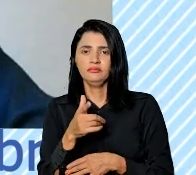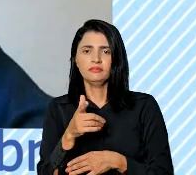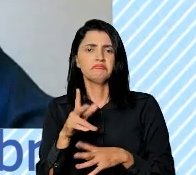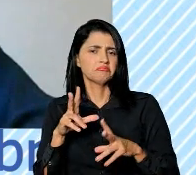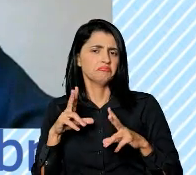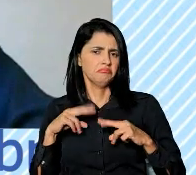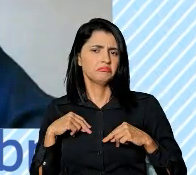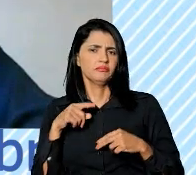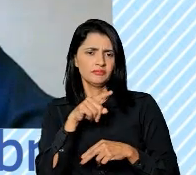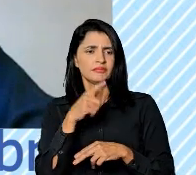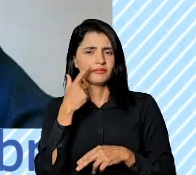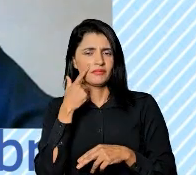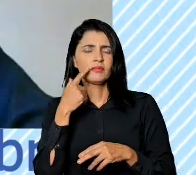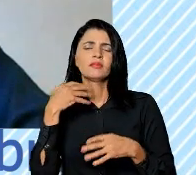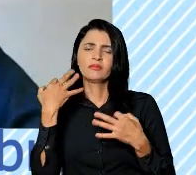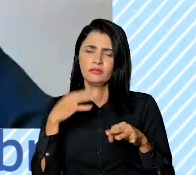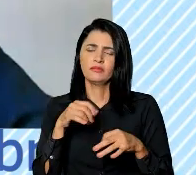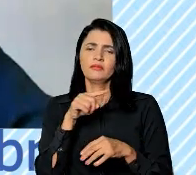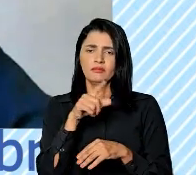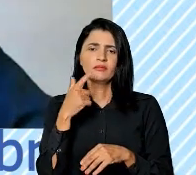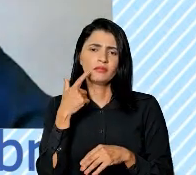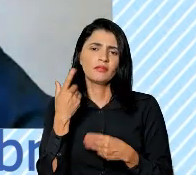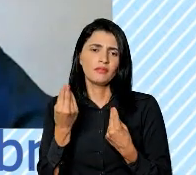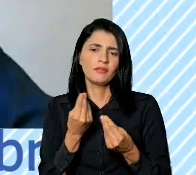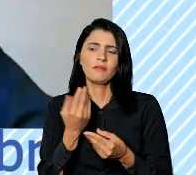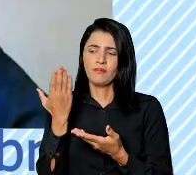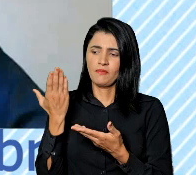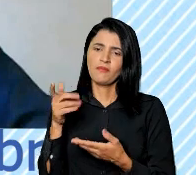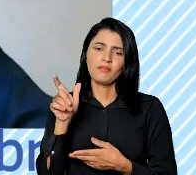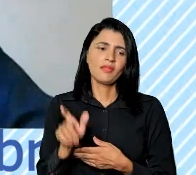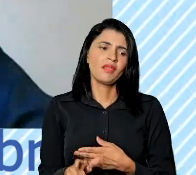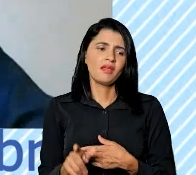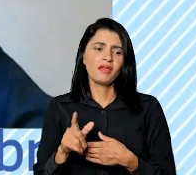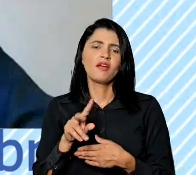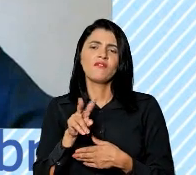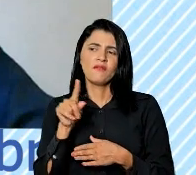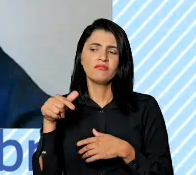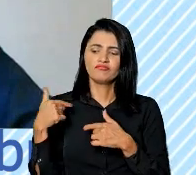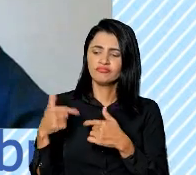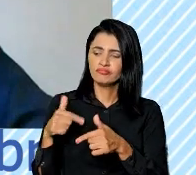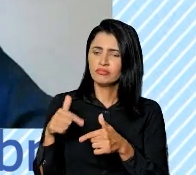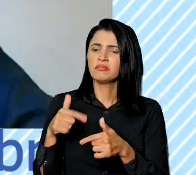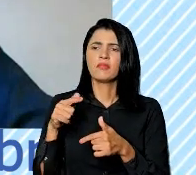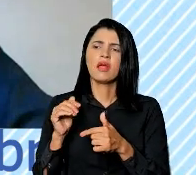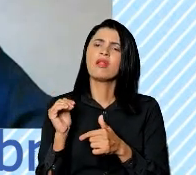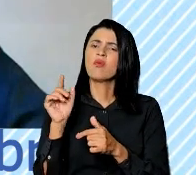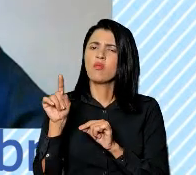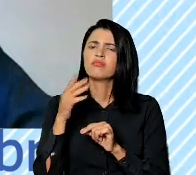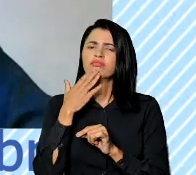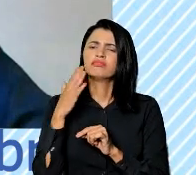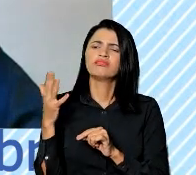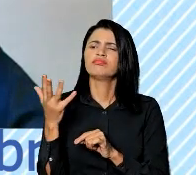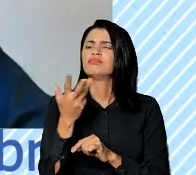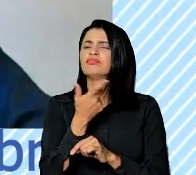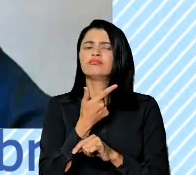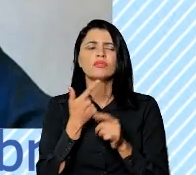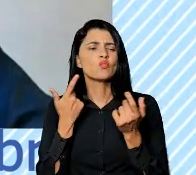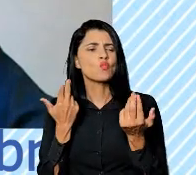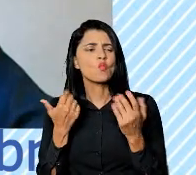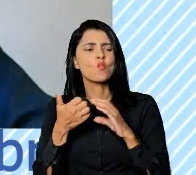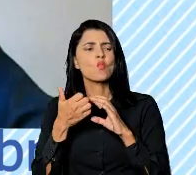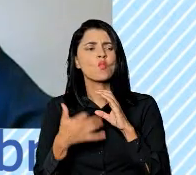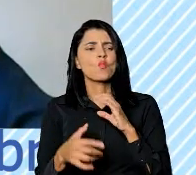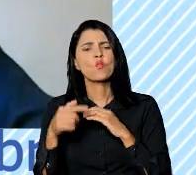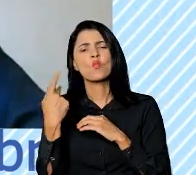merecida essa escolha, e certeza a doutora Flávia vai desenvolver lá no Supremo trabalho com a mesma categoria, a